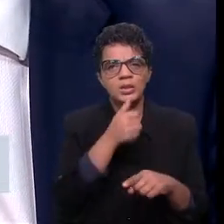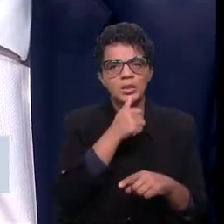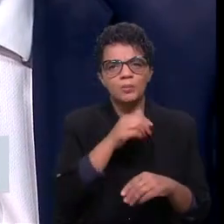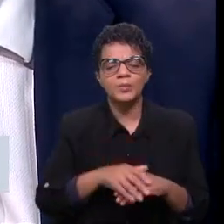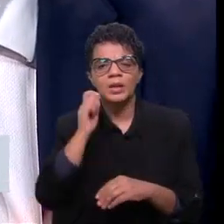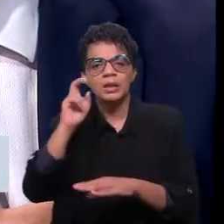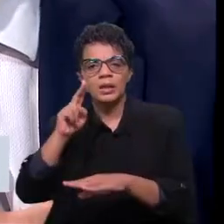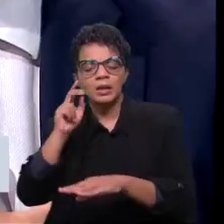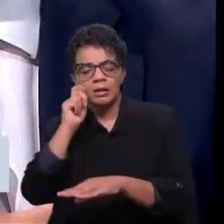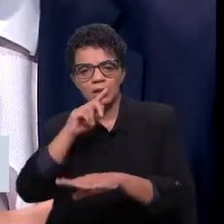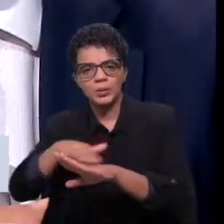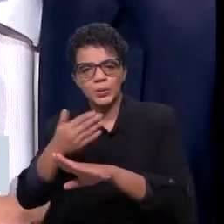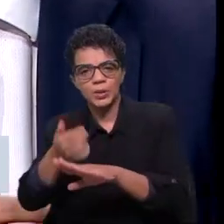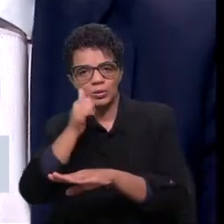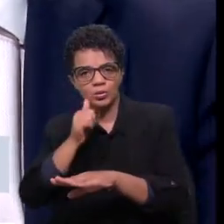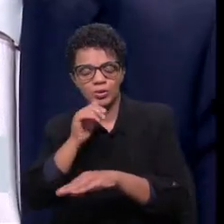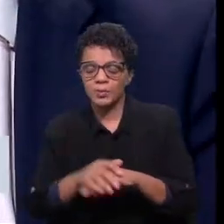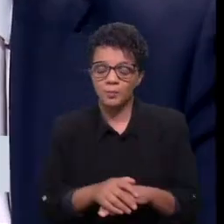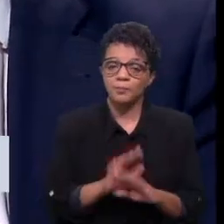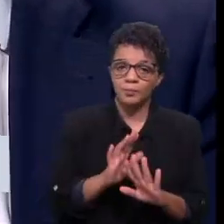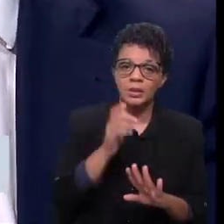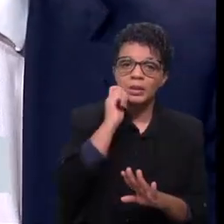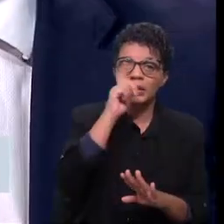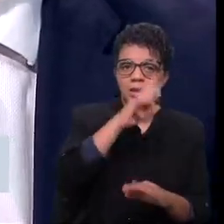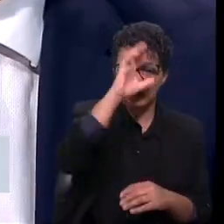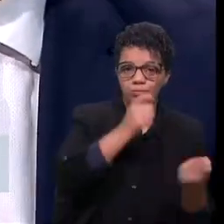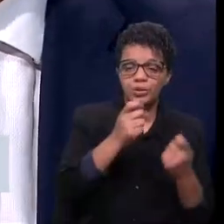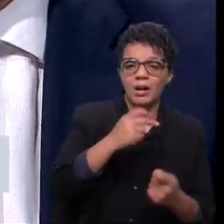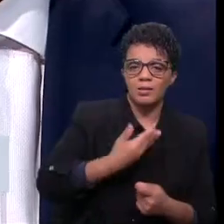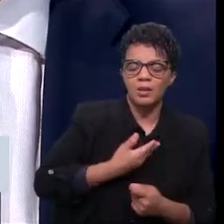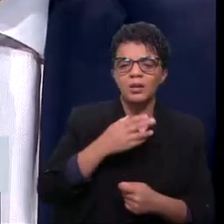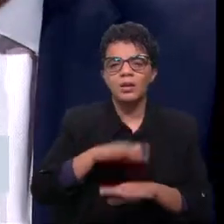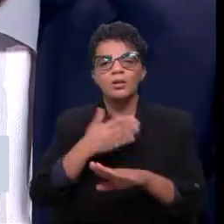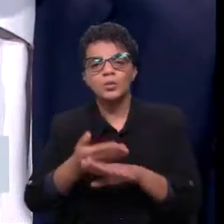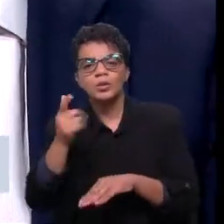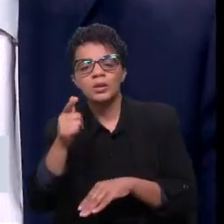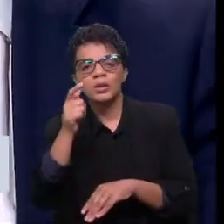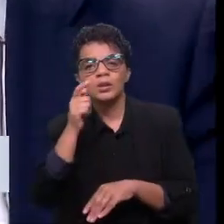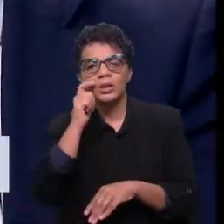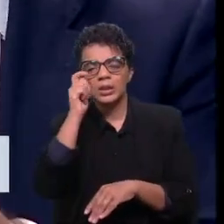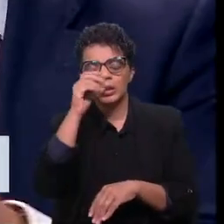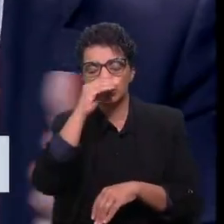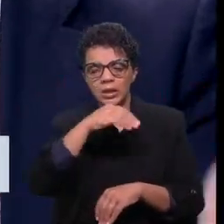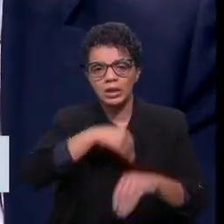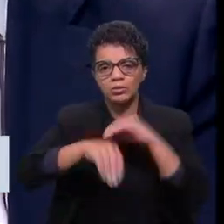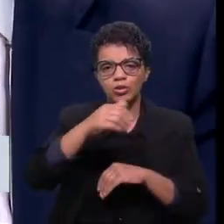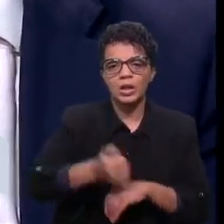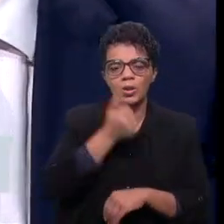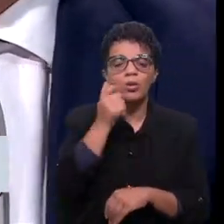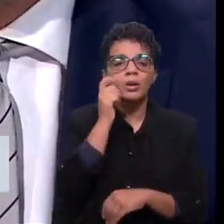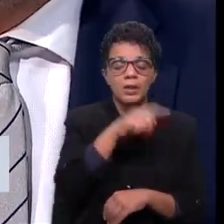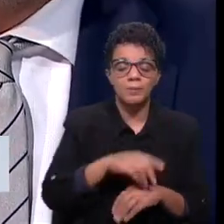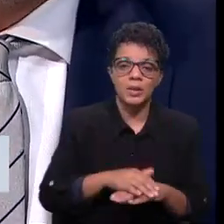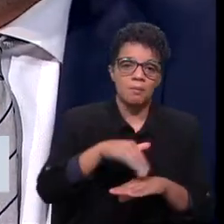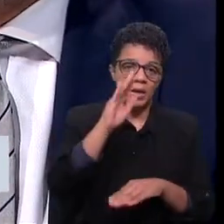os vos interromper Não há dúvida não quem ganhou as eleições foi a quem ganhou as eleições foi a teve mais V